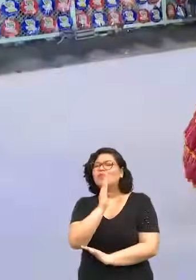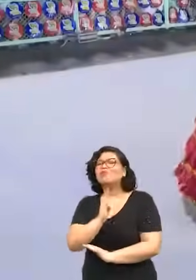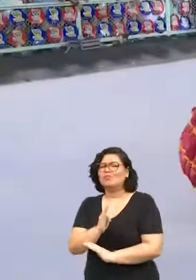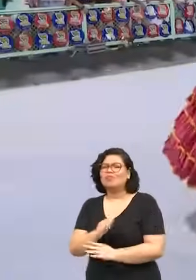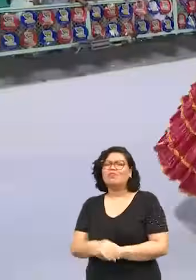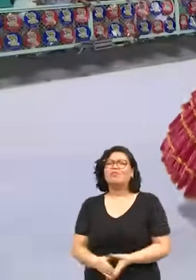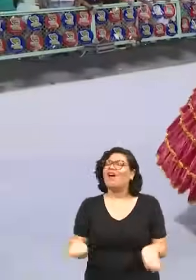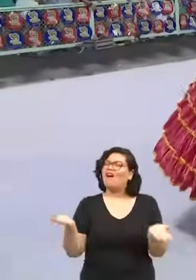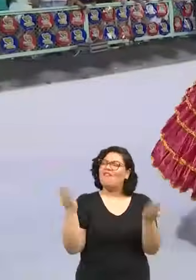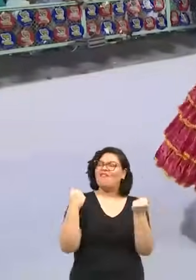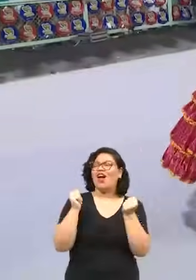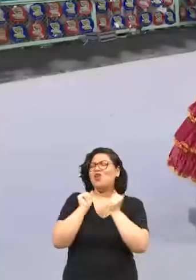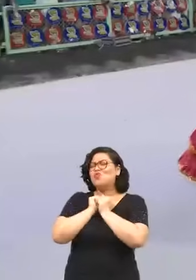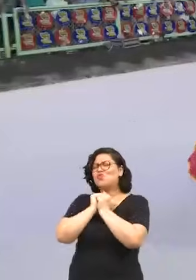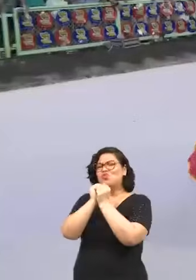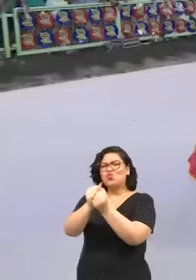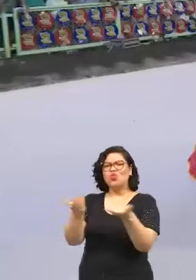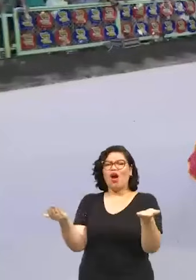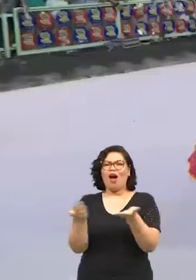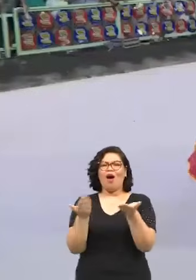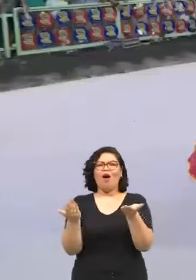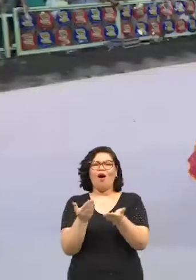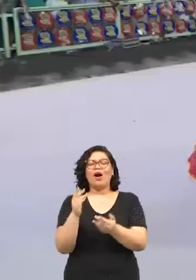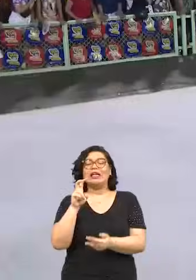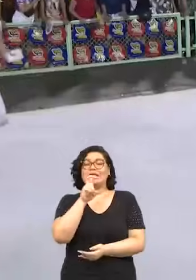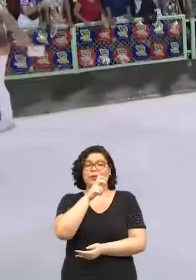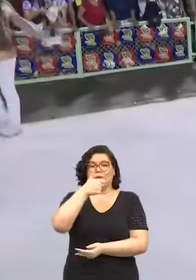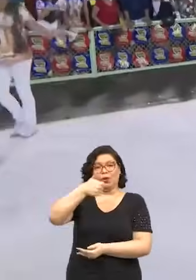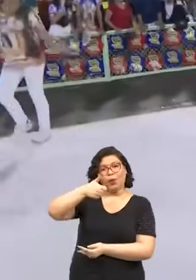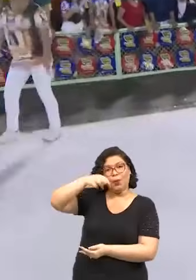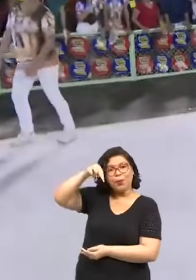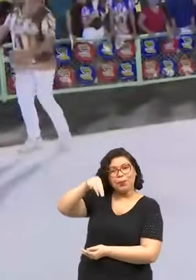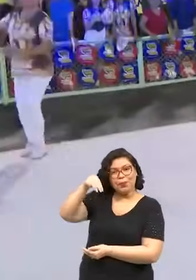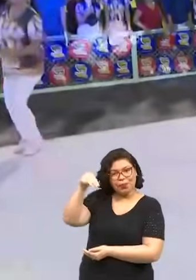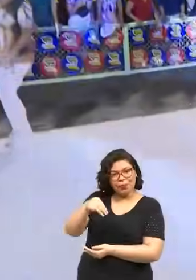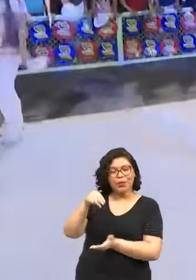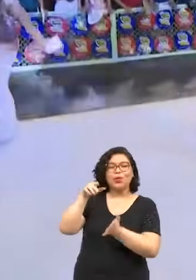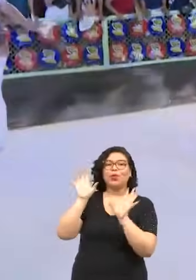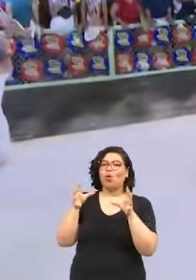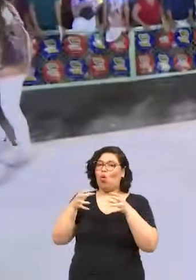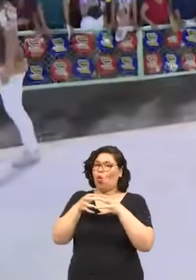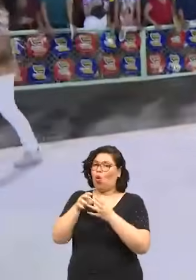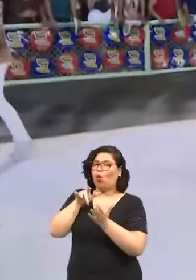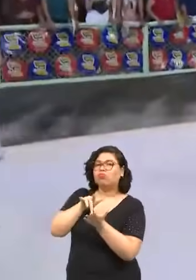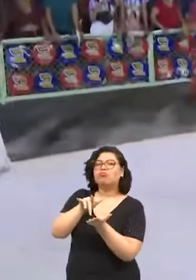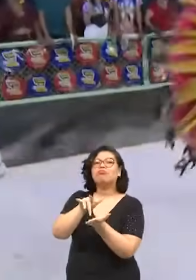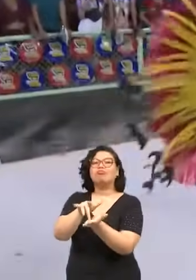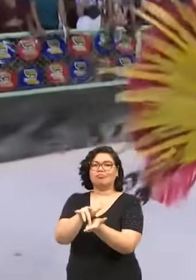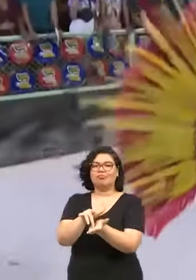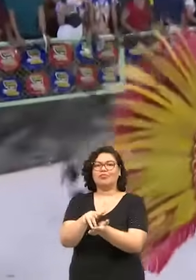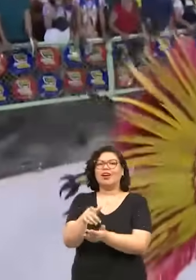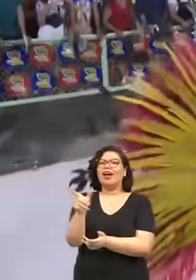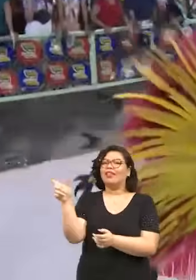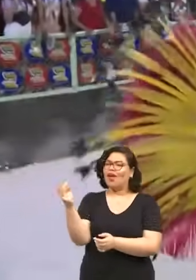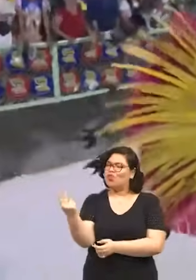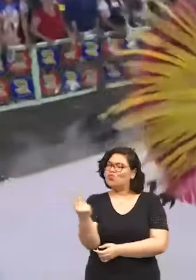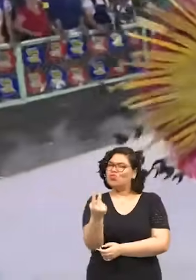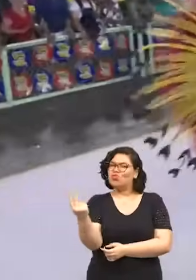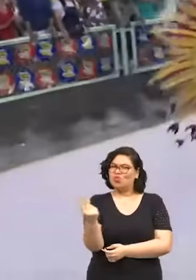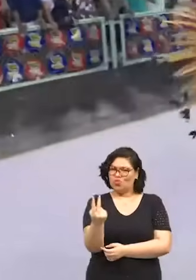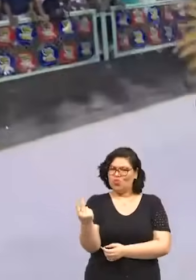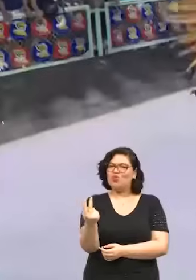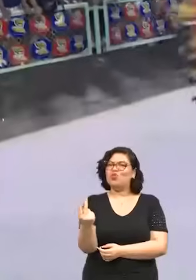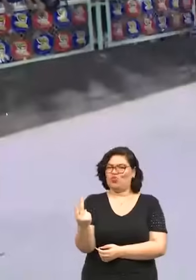Com a gente nesse passeio 51 minutos, Andanças de Ciganos, tá aí mais um casal, né? E esse